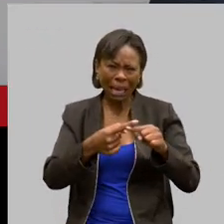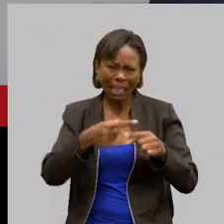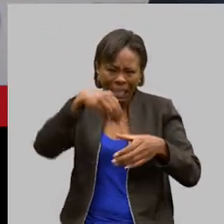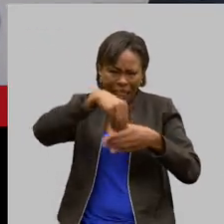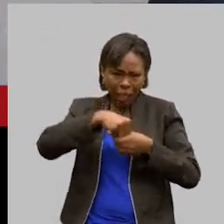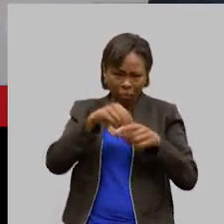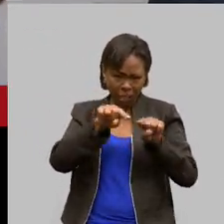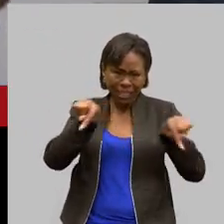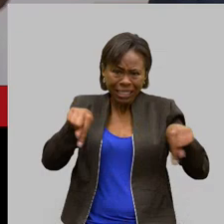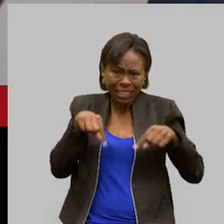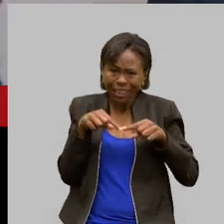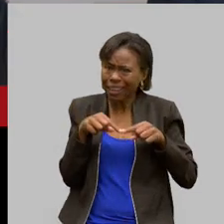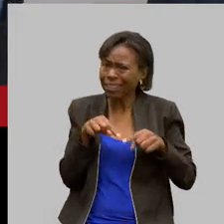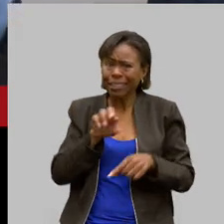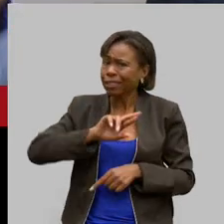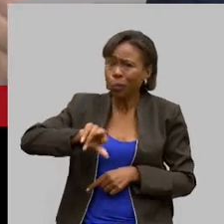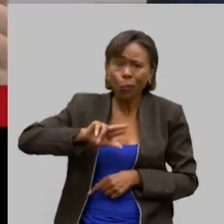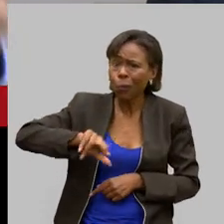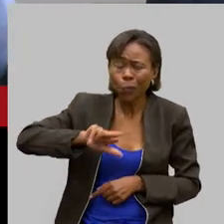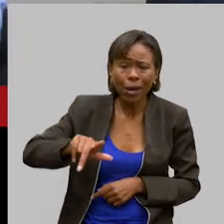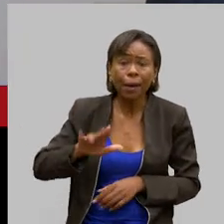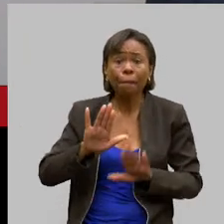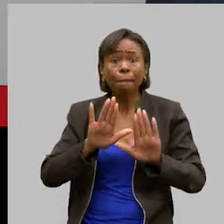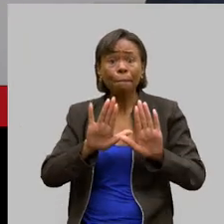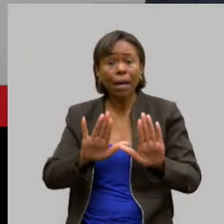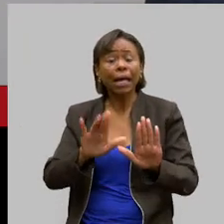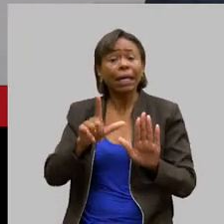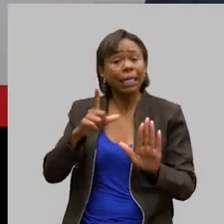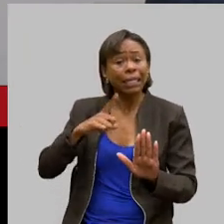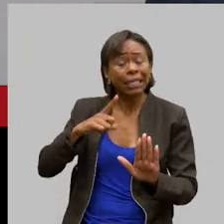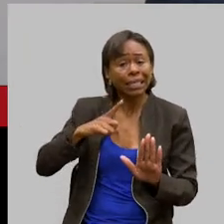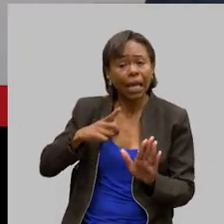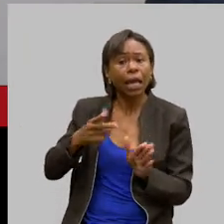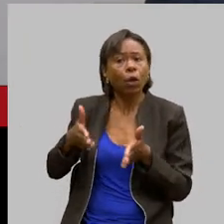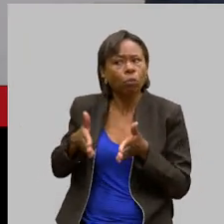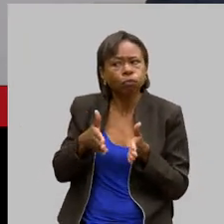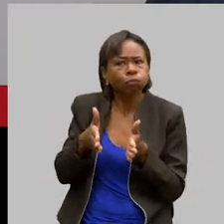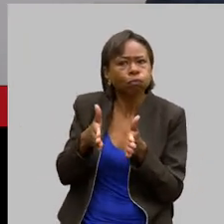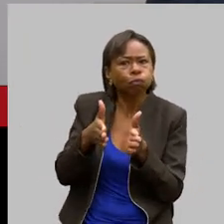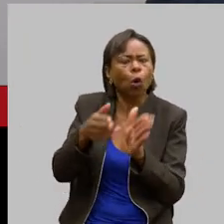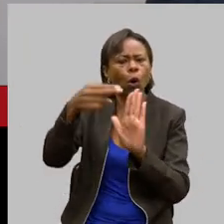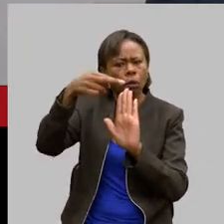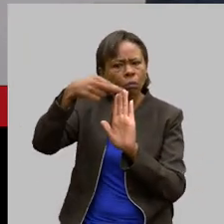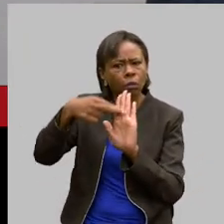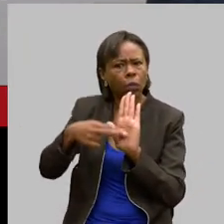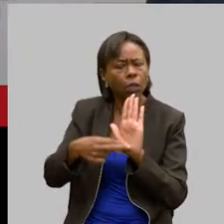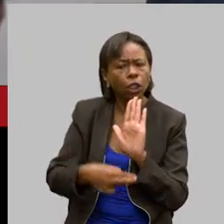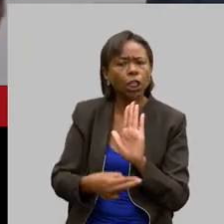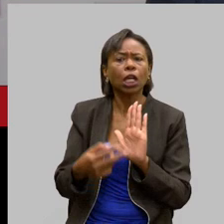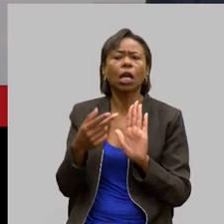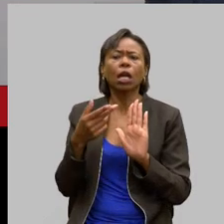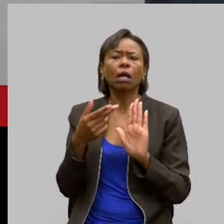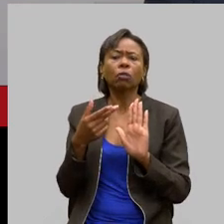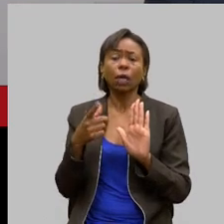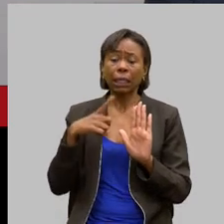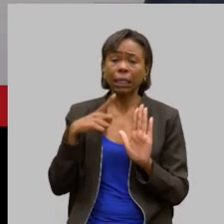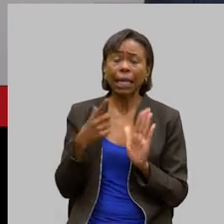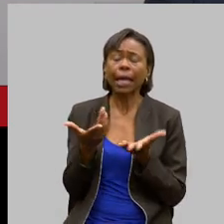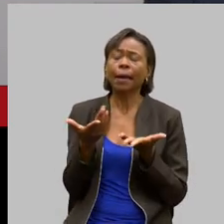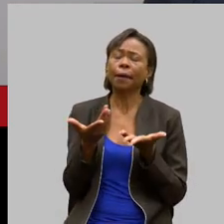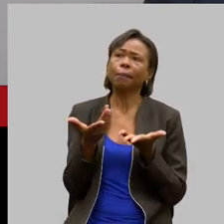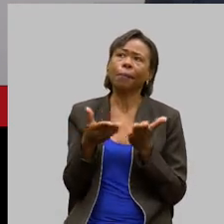há um percurso formativo que é capaz daquele menino cumprir e ter algum tipo de aprendizado né do plano Educacional individualizado